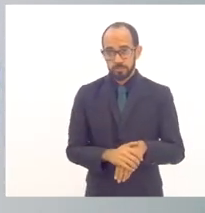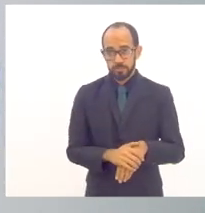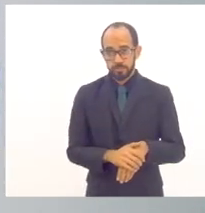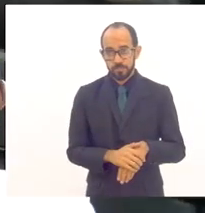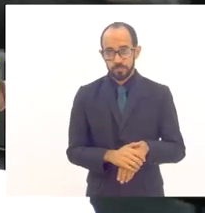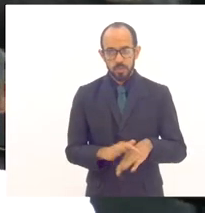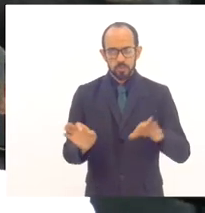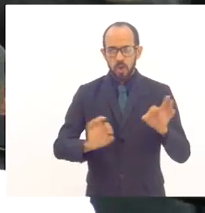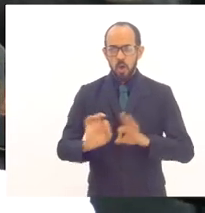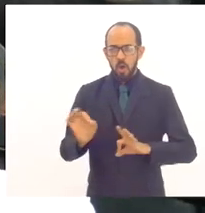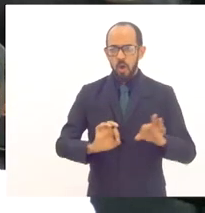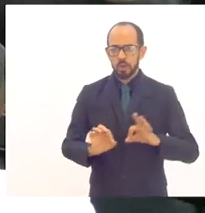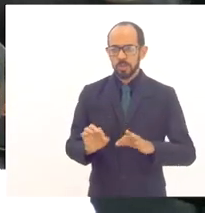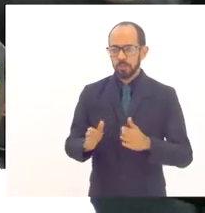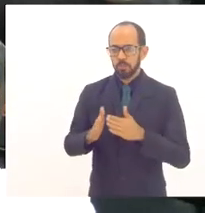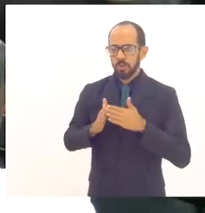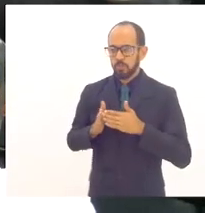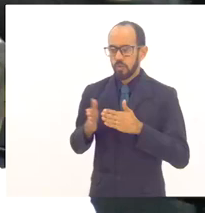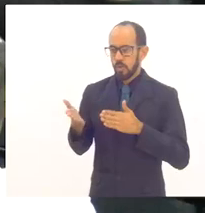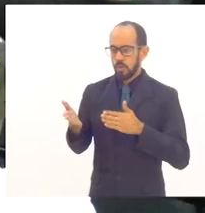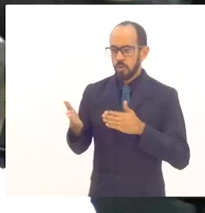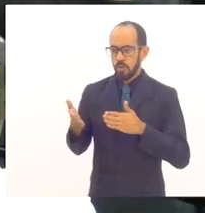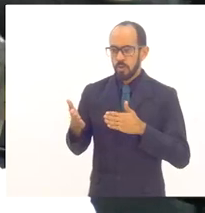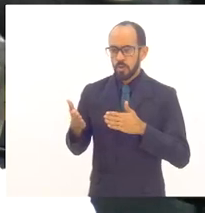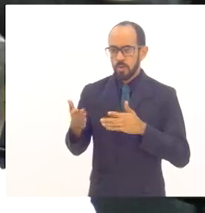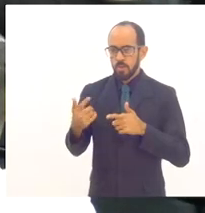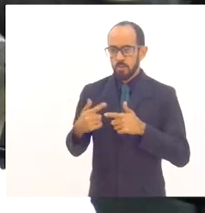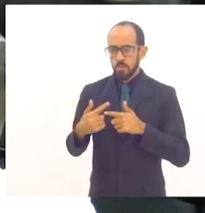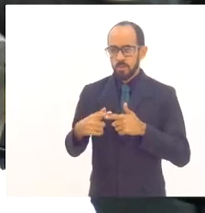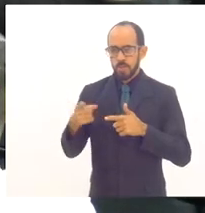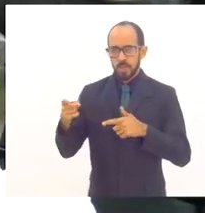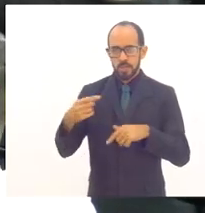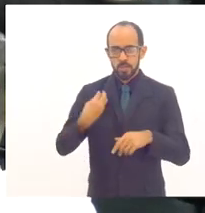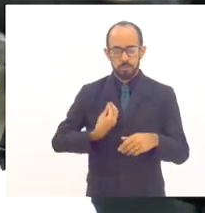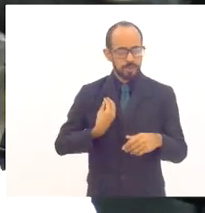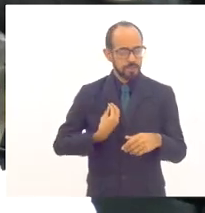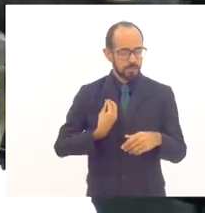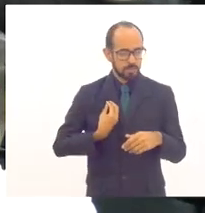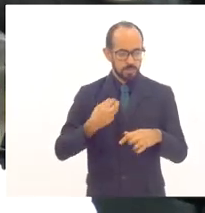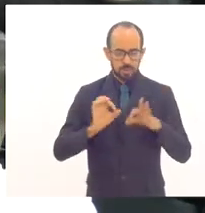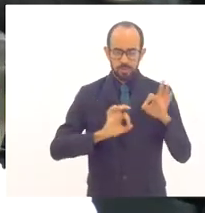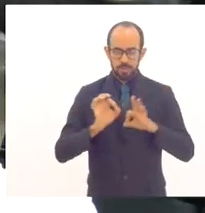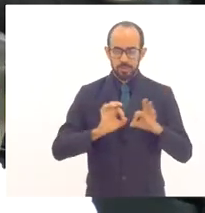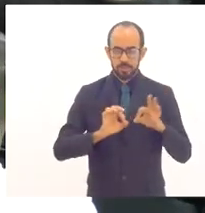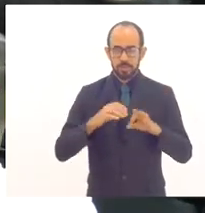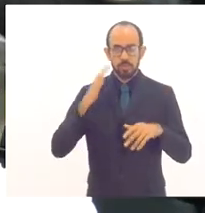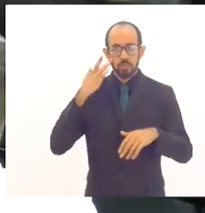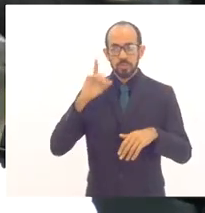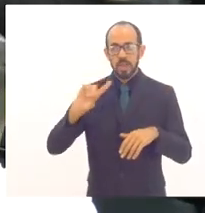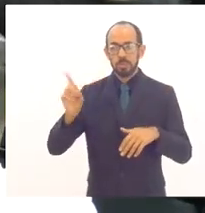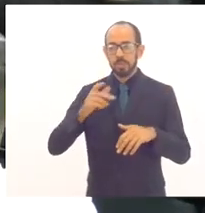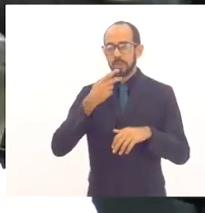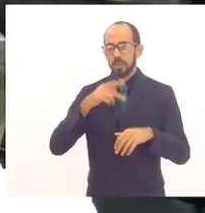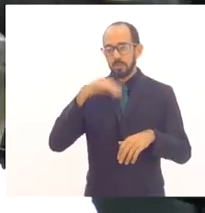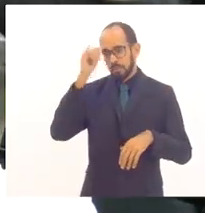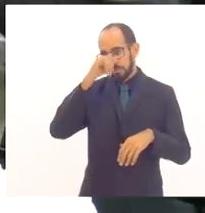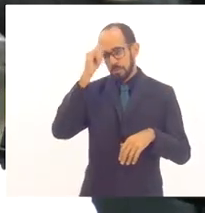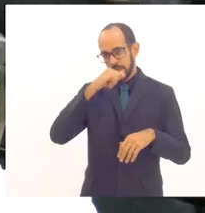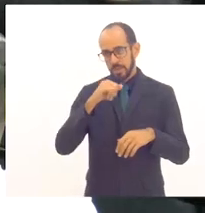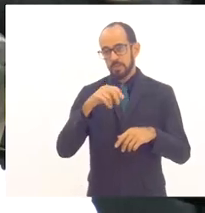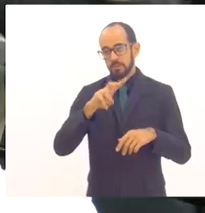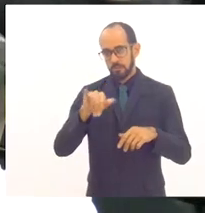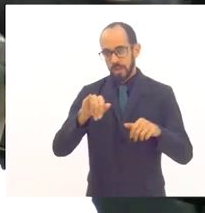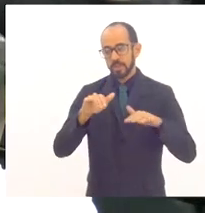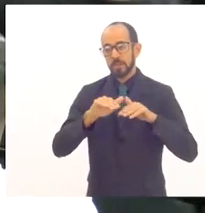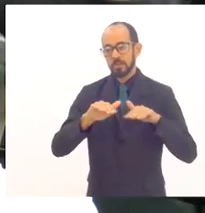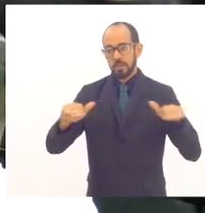Por favor, uma questão de ordem, né? Entendeu? Como ele não participa da organização do processo, ele não sabe estar falando besteira, porque tem um outro momento de mesa, né? E